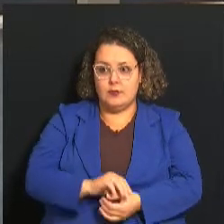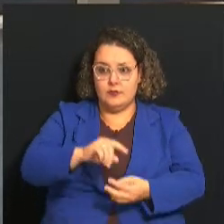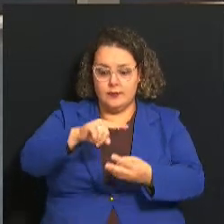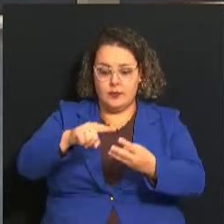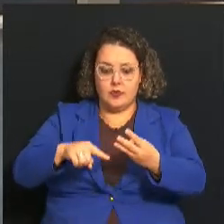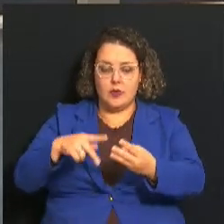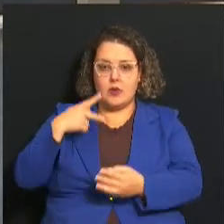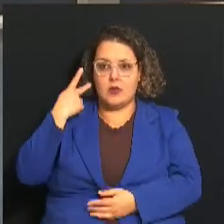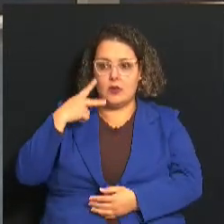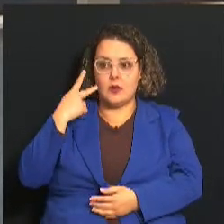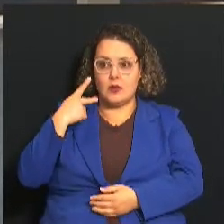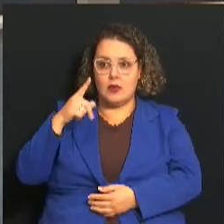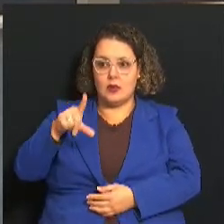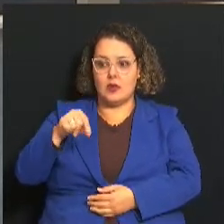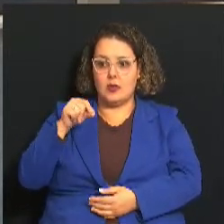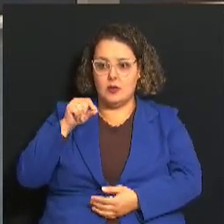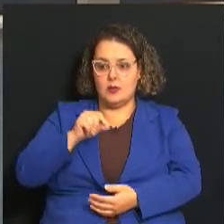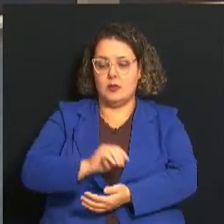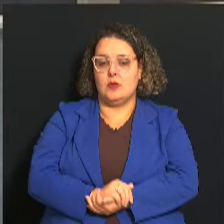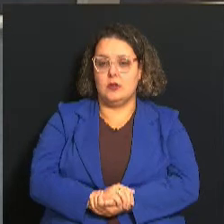que seriam escolhidos,